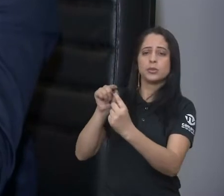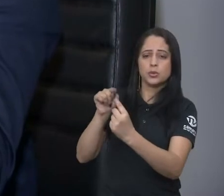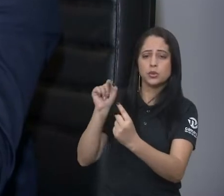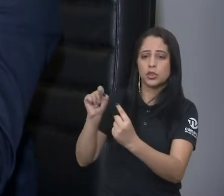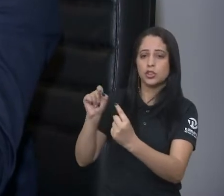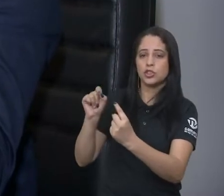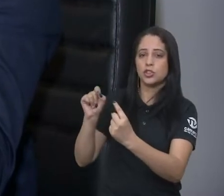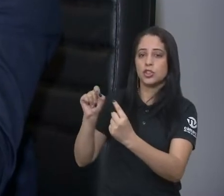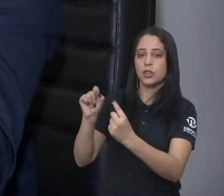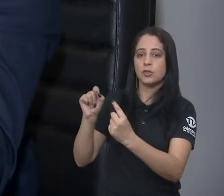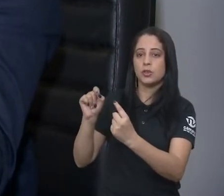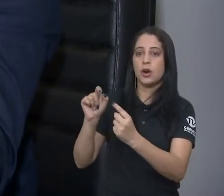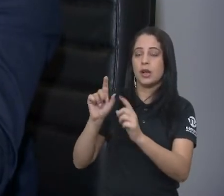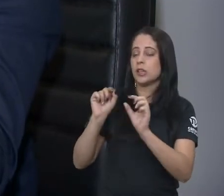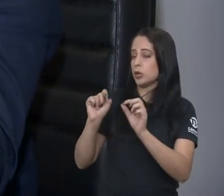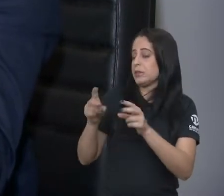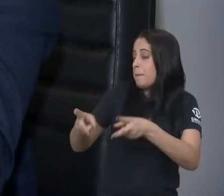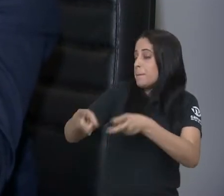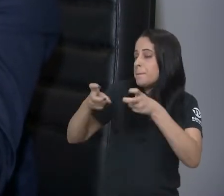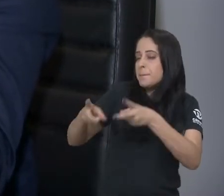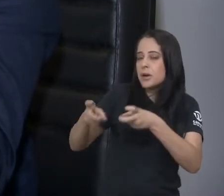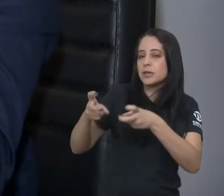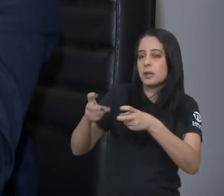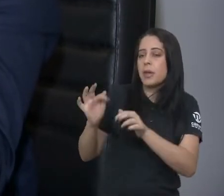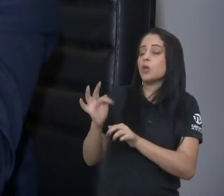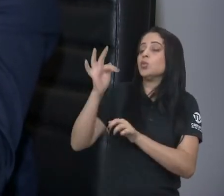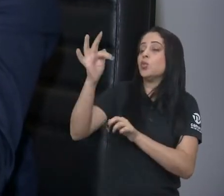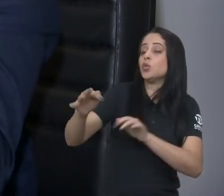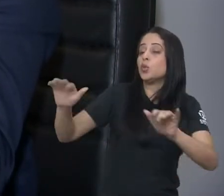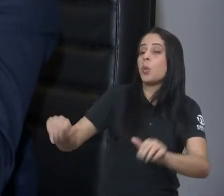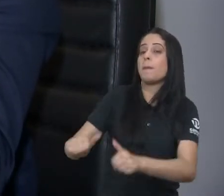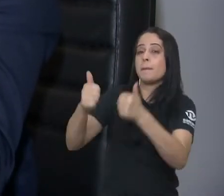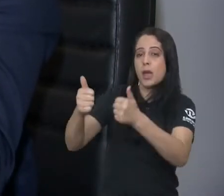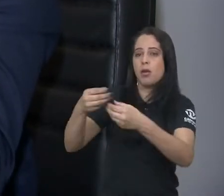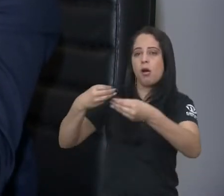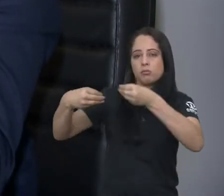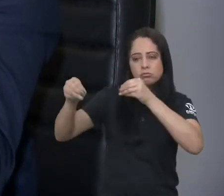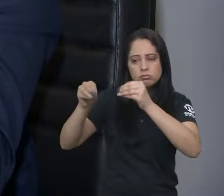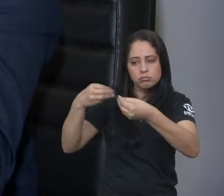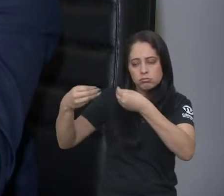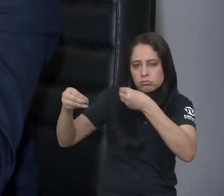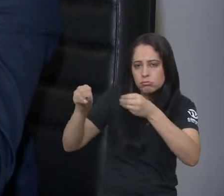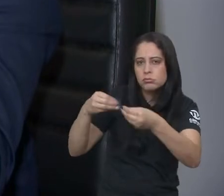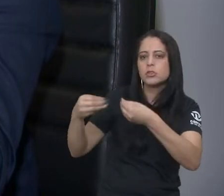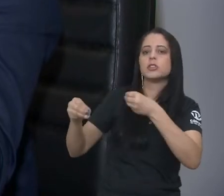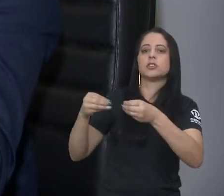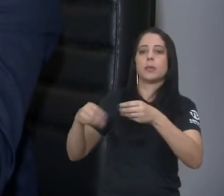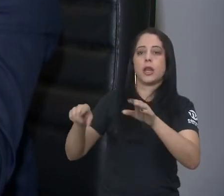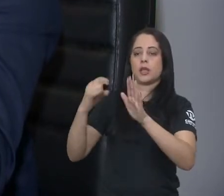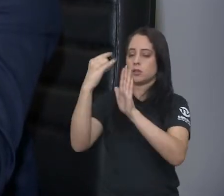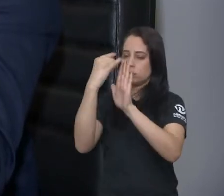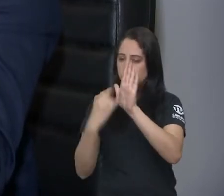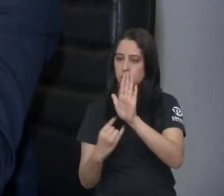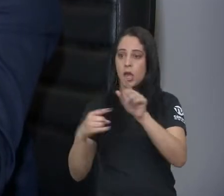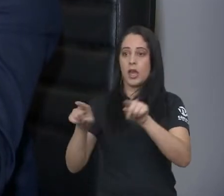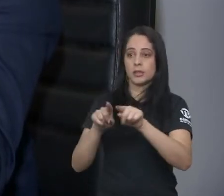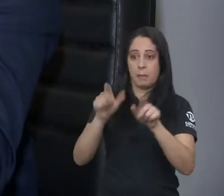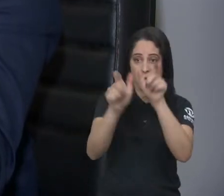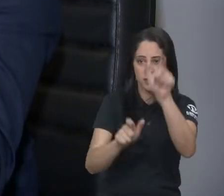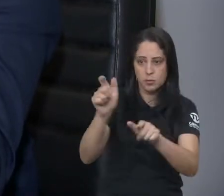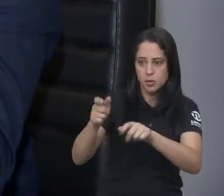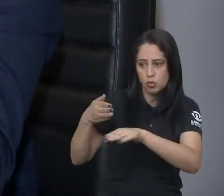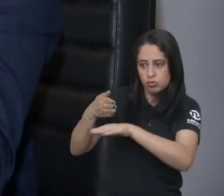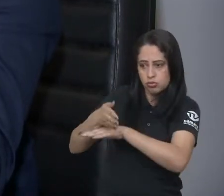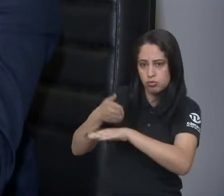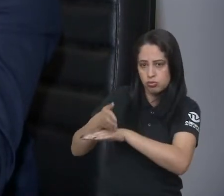para que realmente isso impacte na ponta, a gente perceba a melhora na transparência pública e no acesso à informação